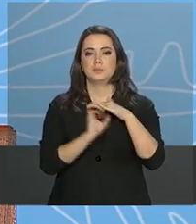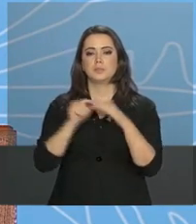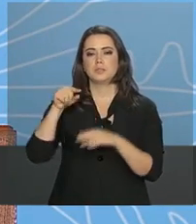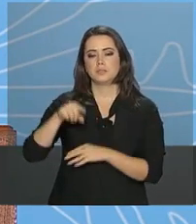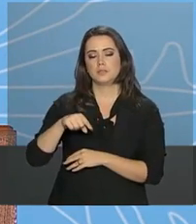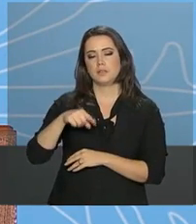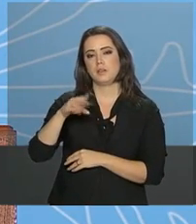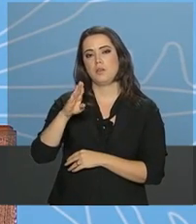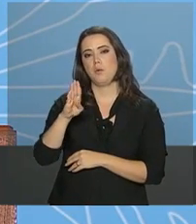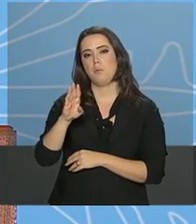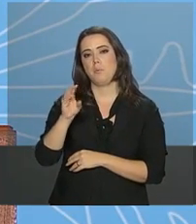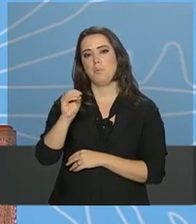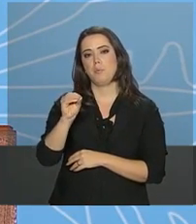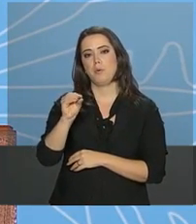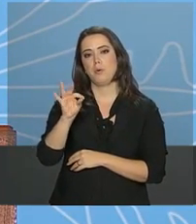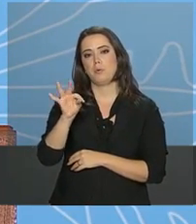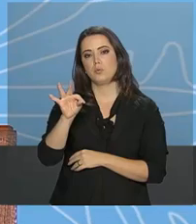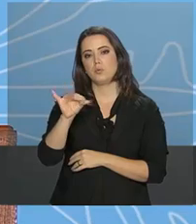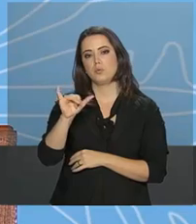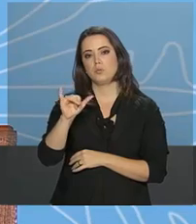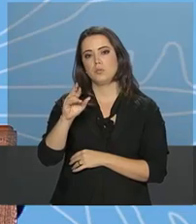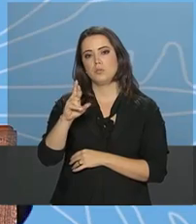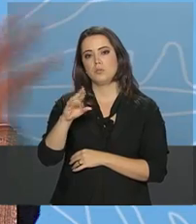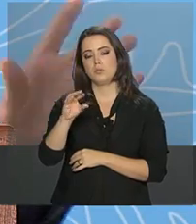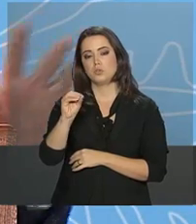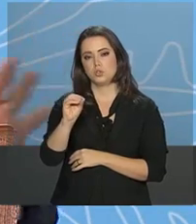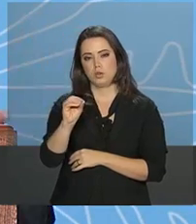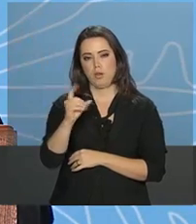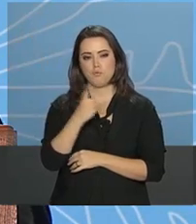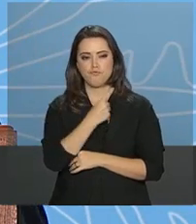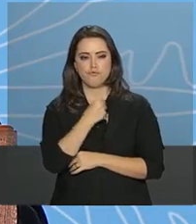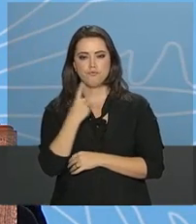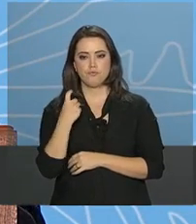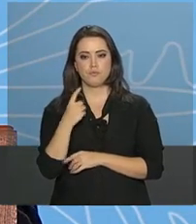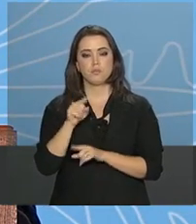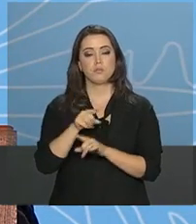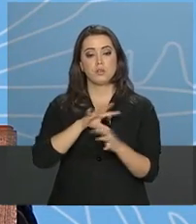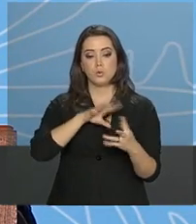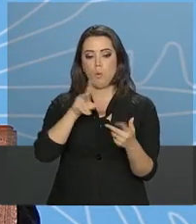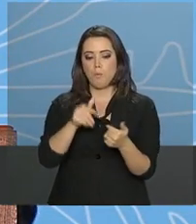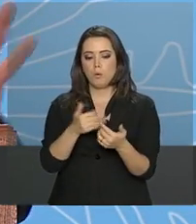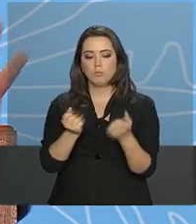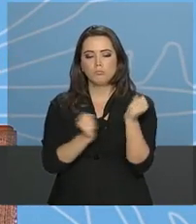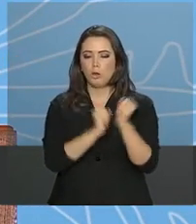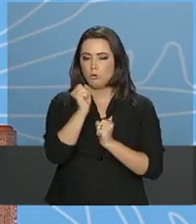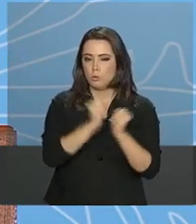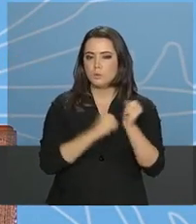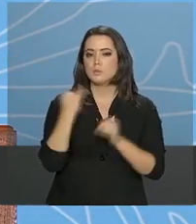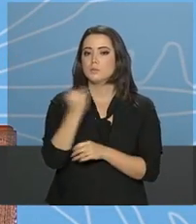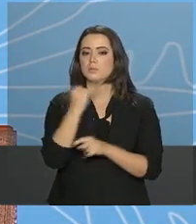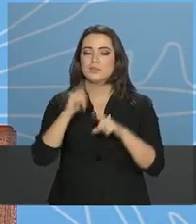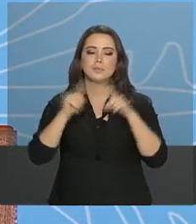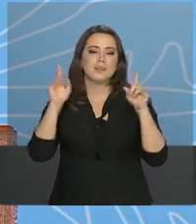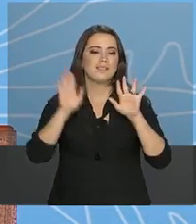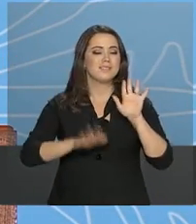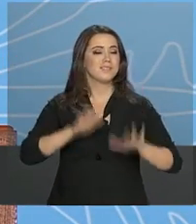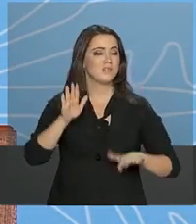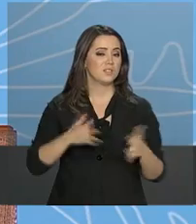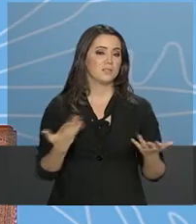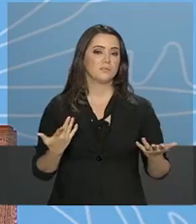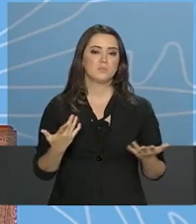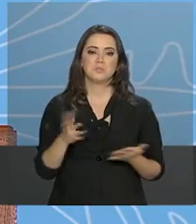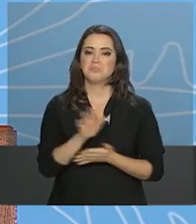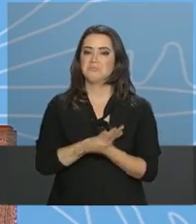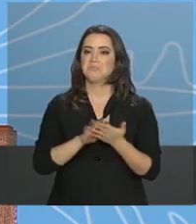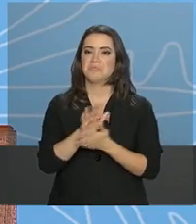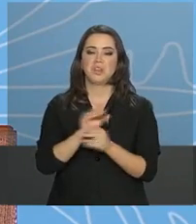mundo afora, que produzem muito, mas, às vezes,